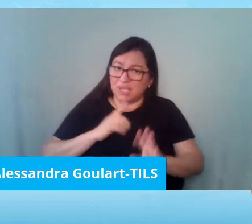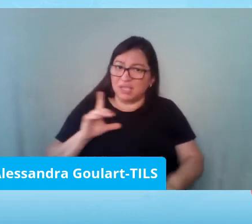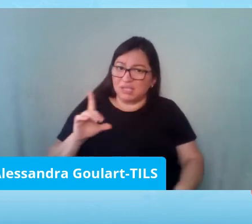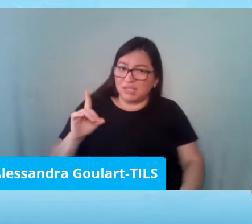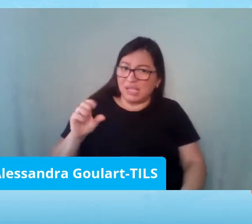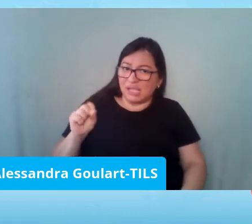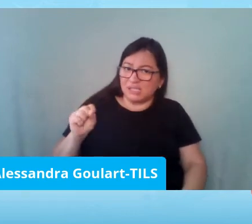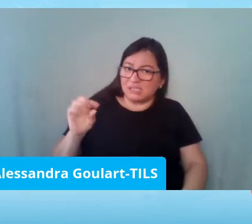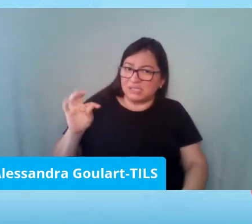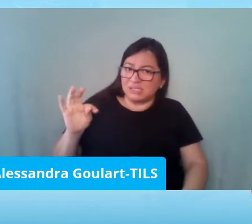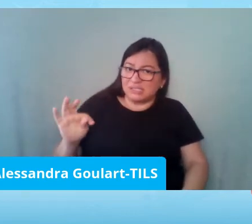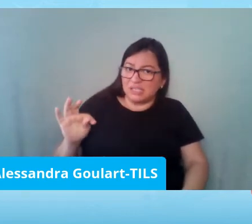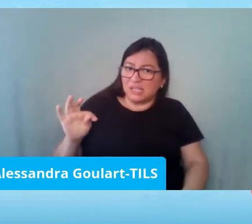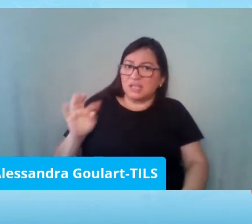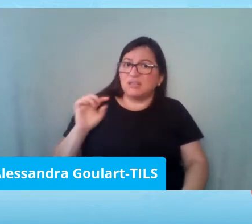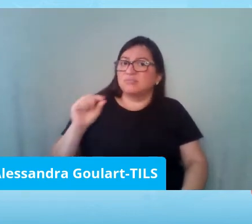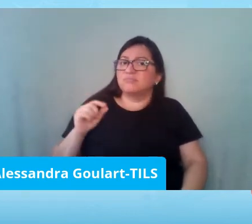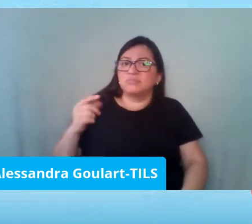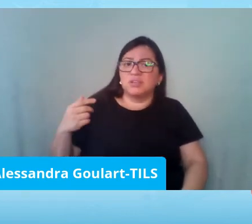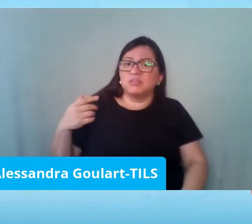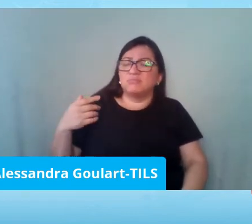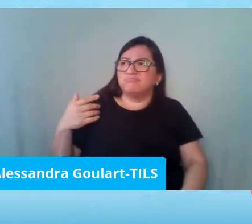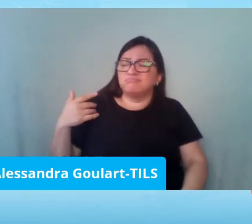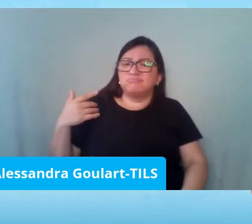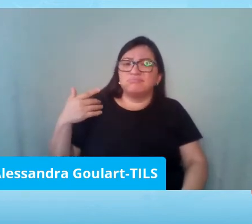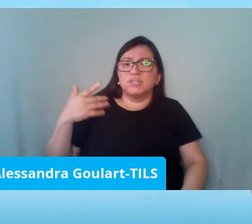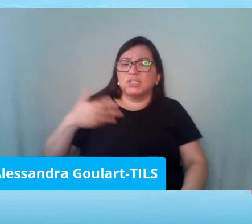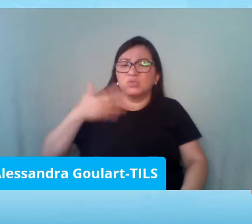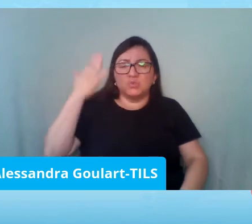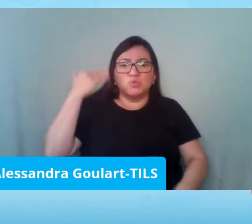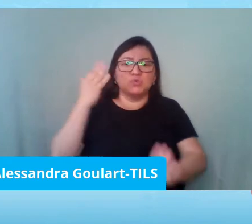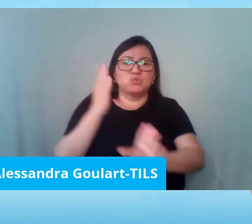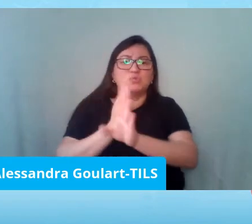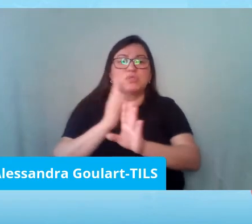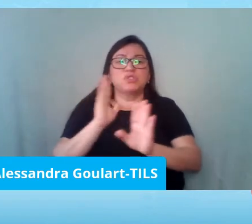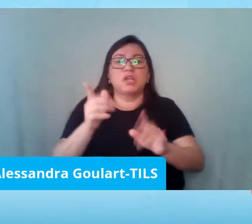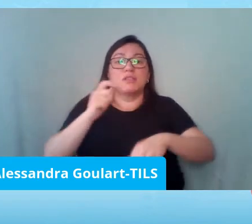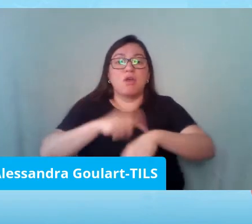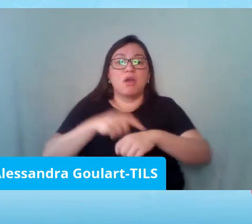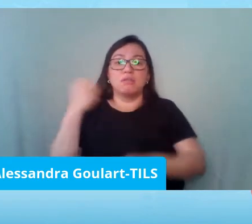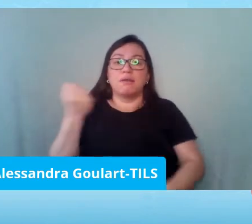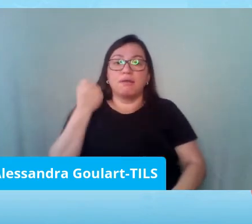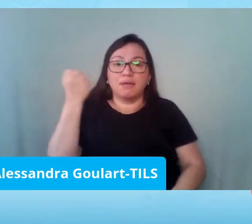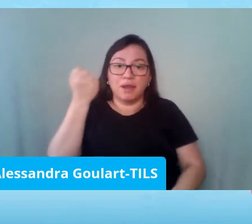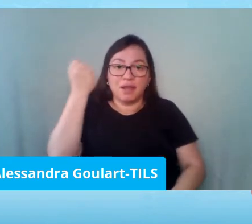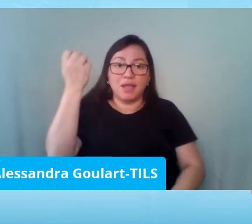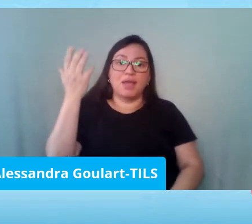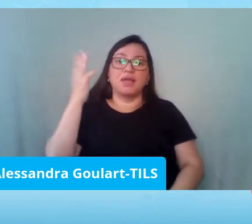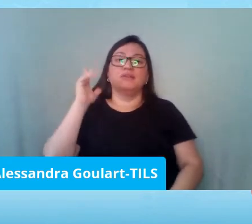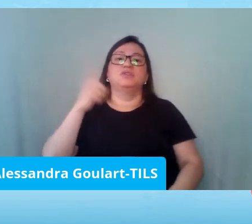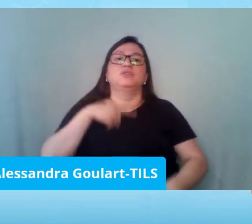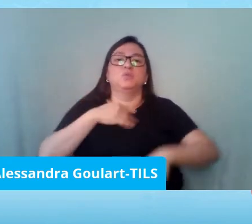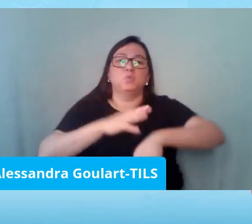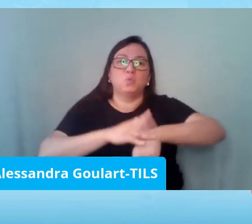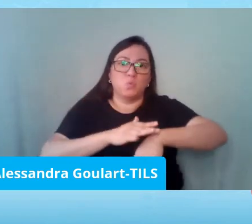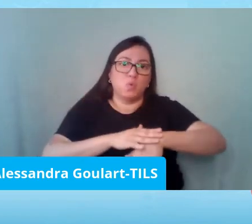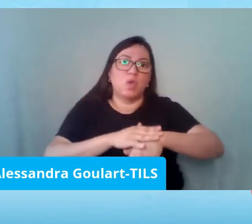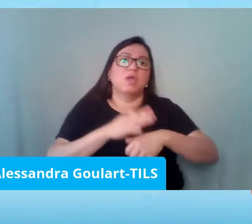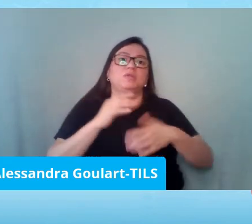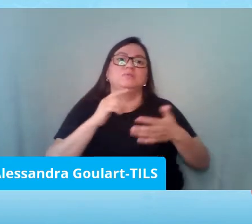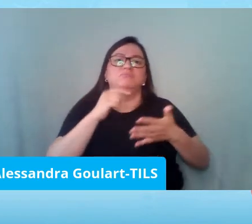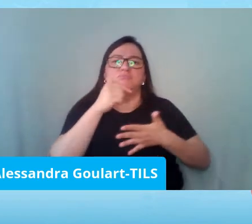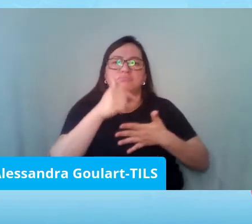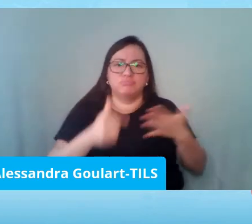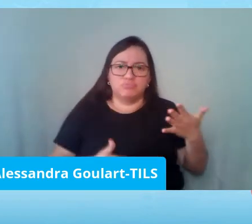essa sífilis numa fase já muito grave da doença, numa fase terciária, onde a gente já tem comprometimento